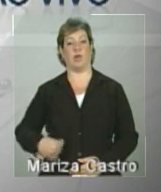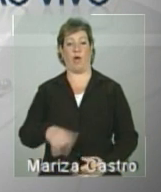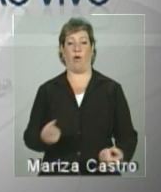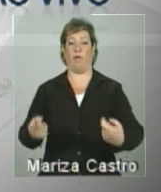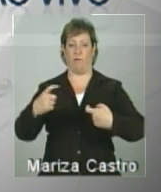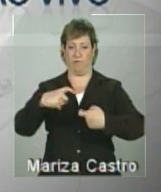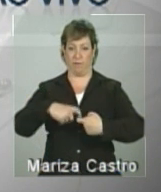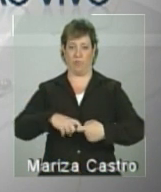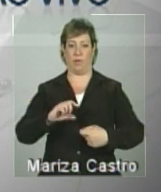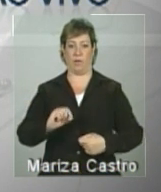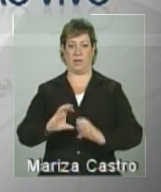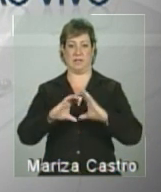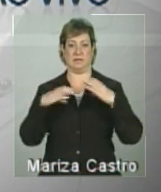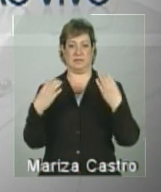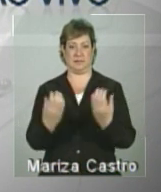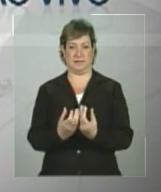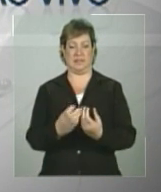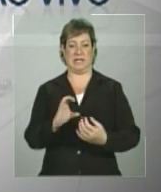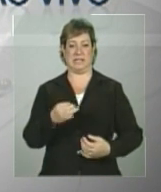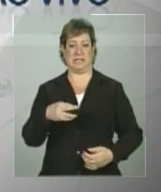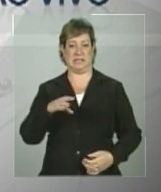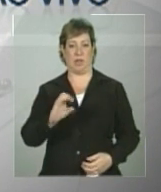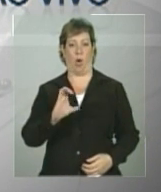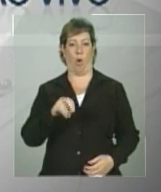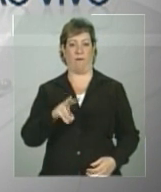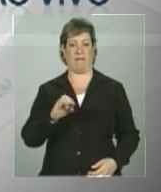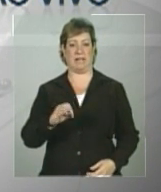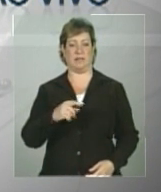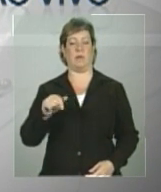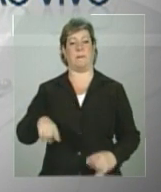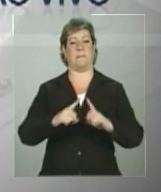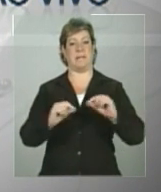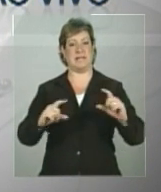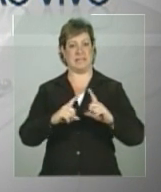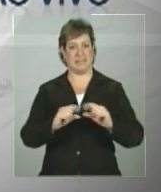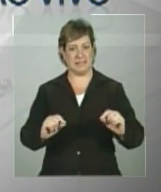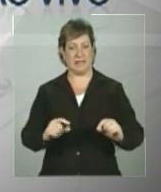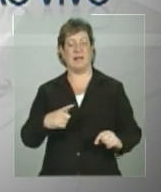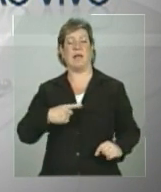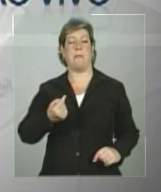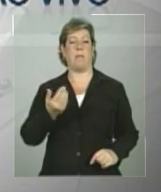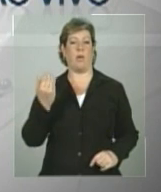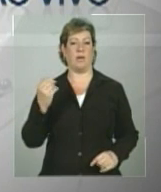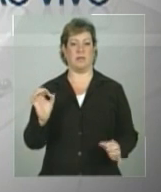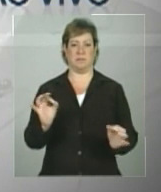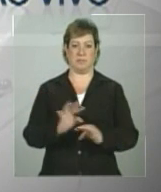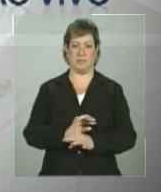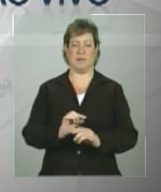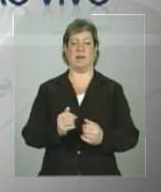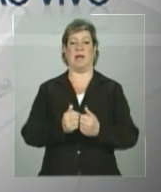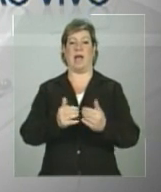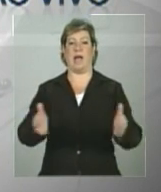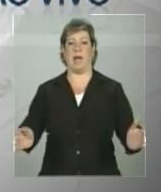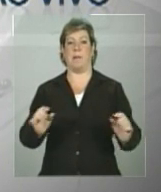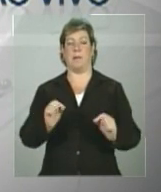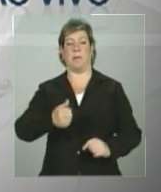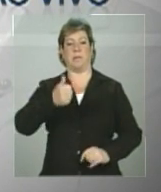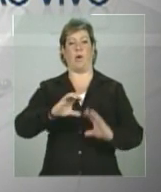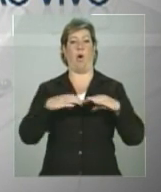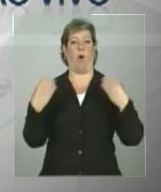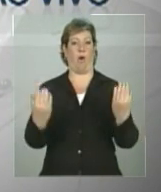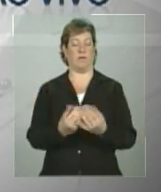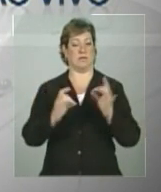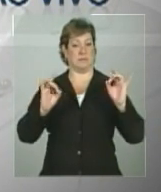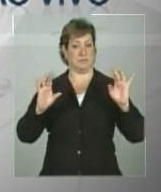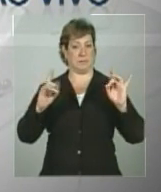nós voltamos ao Centro de Convenções Ulisses Guimarães, aqui em Brasília, onde terminou há pouco a cerimônia de abertura da primeira conferência de